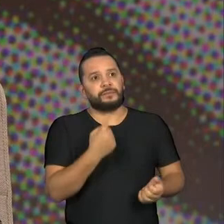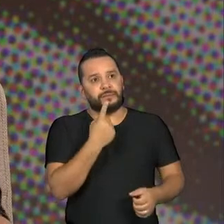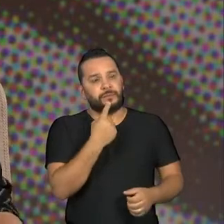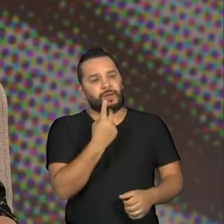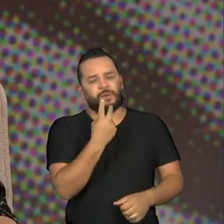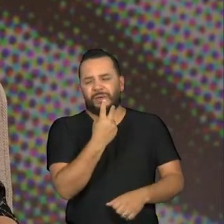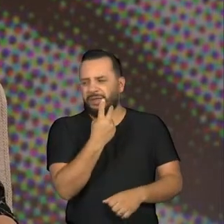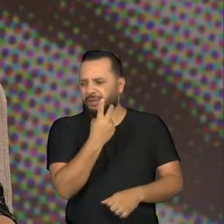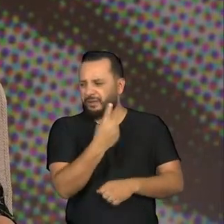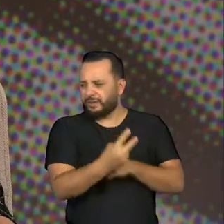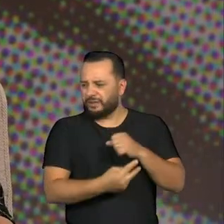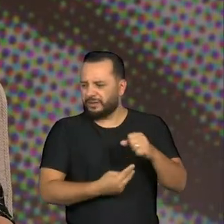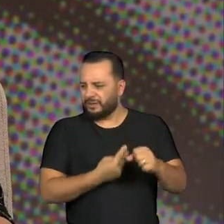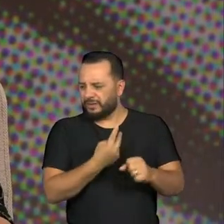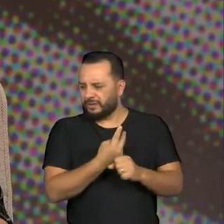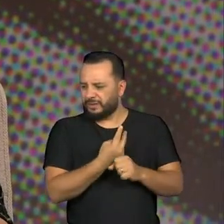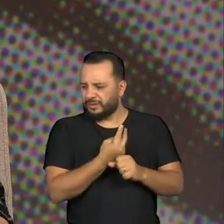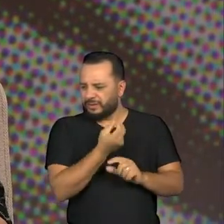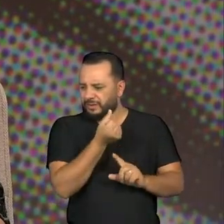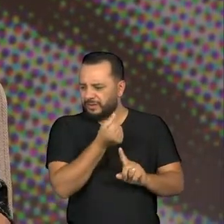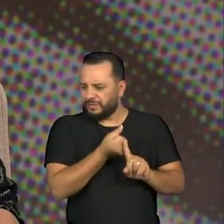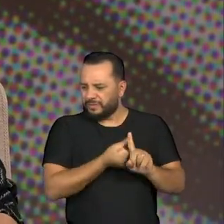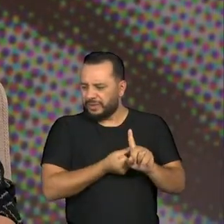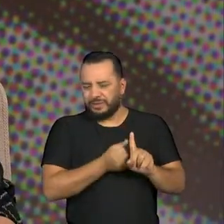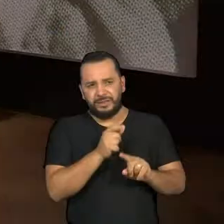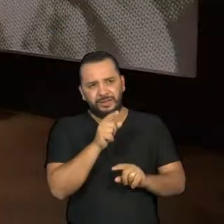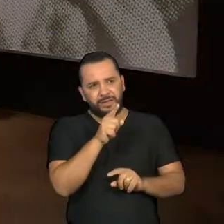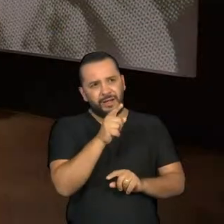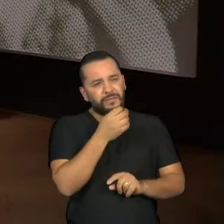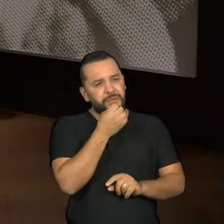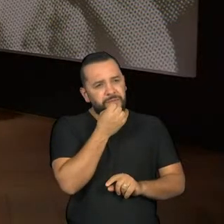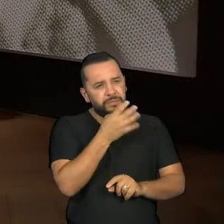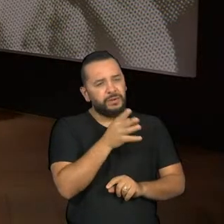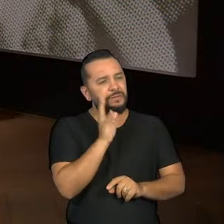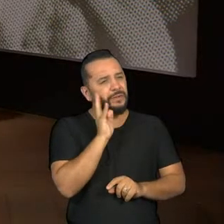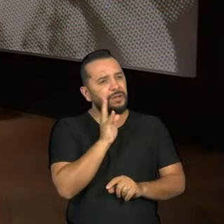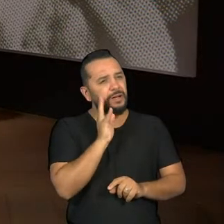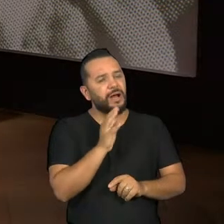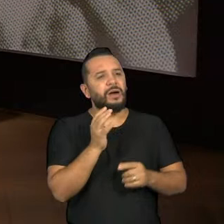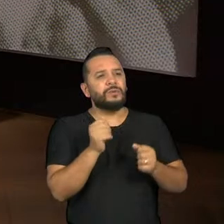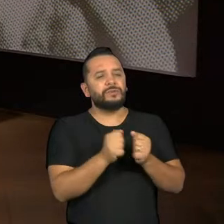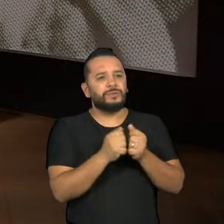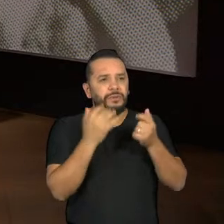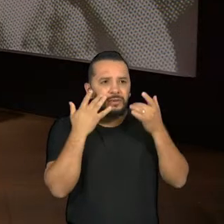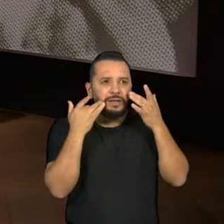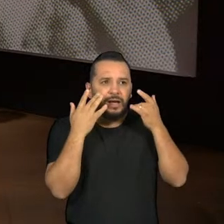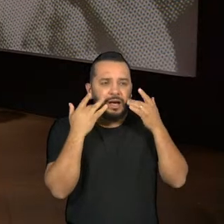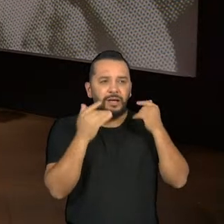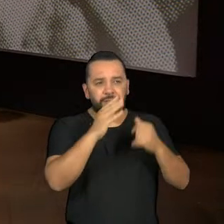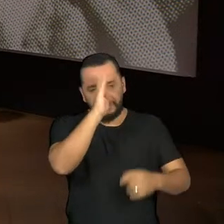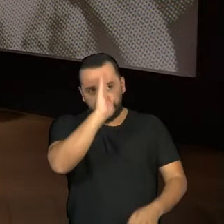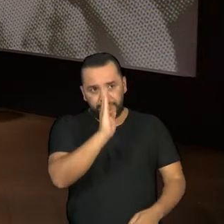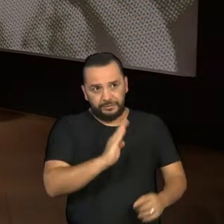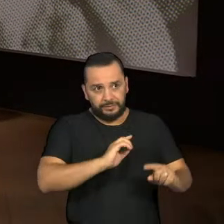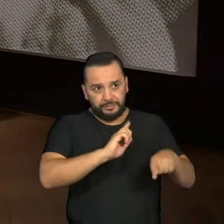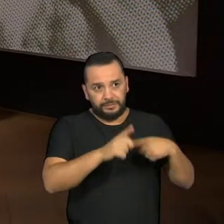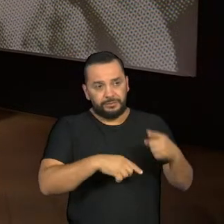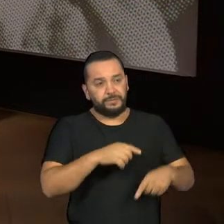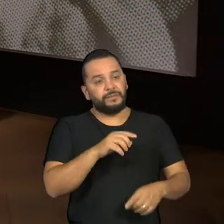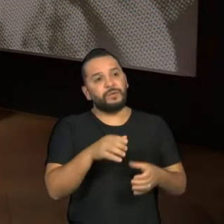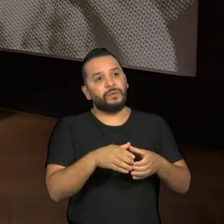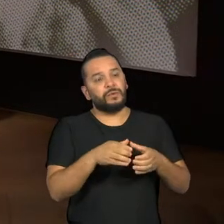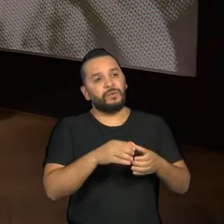anos e meio lá. Foi muito bacana. Foi todo o meu contato com o teatro clássico brasileiro, que depois que eu saí do grupo